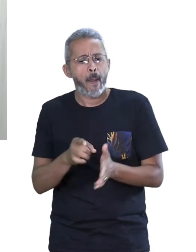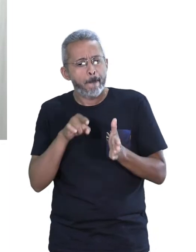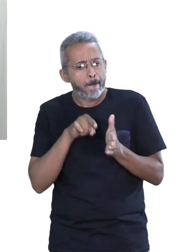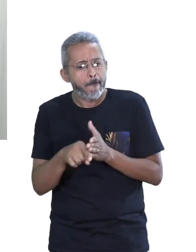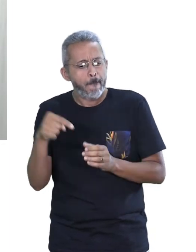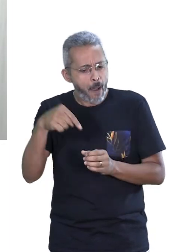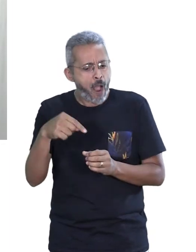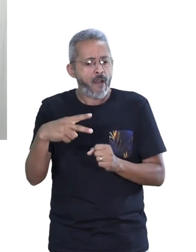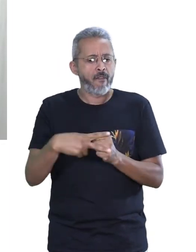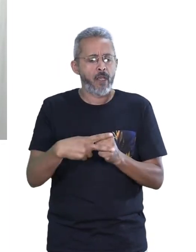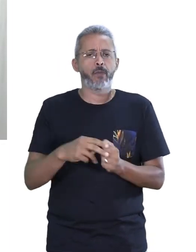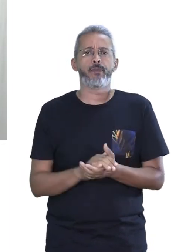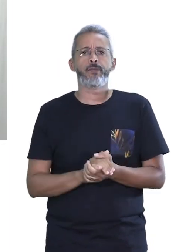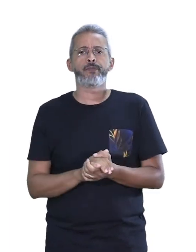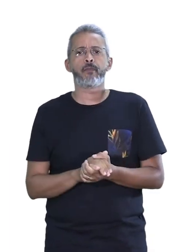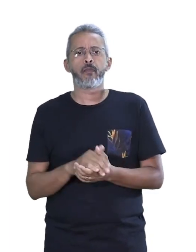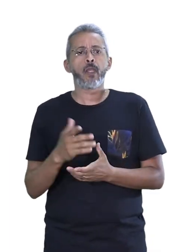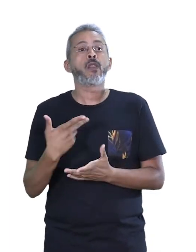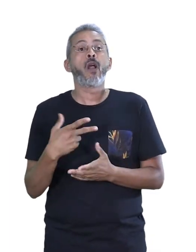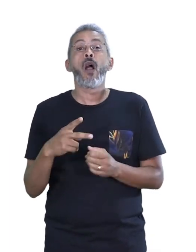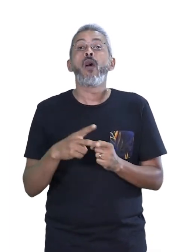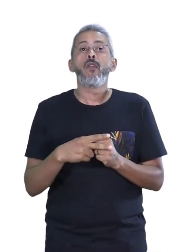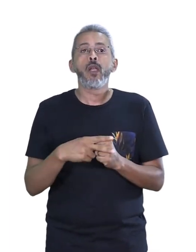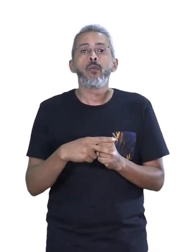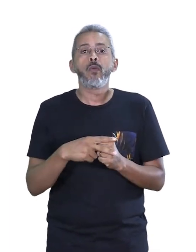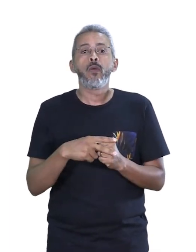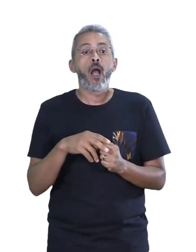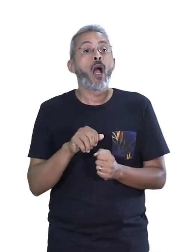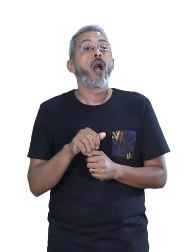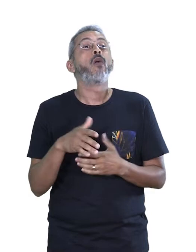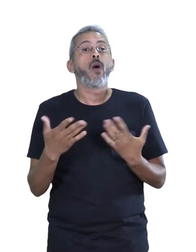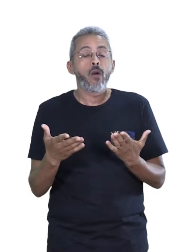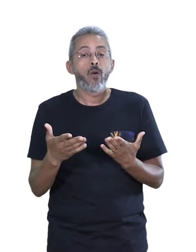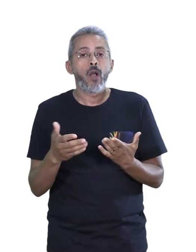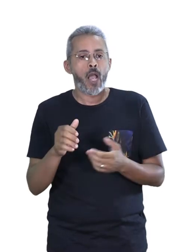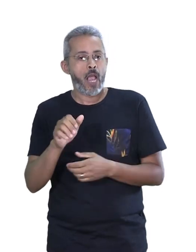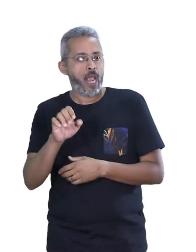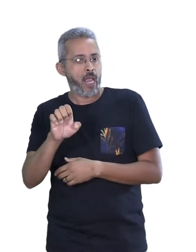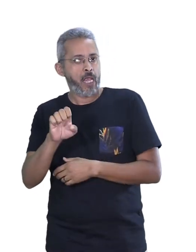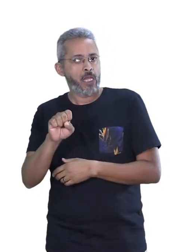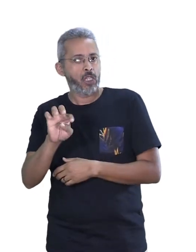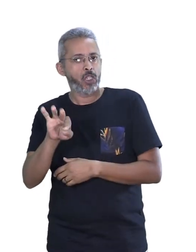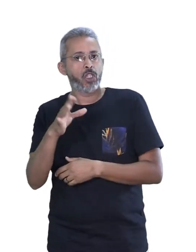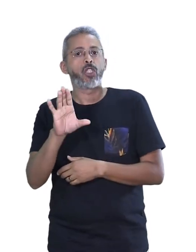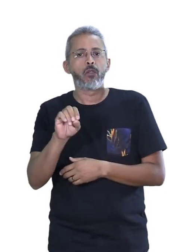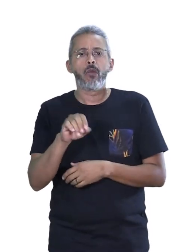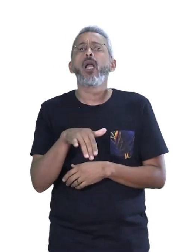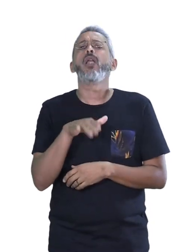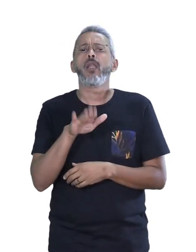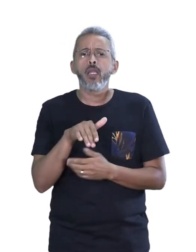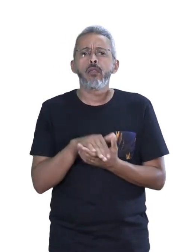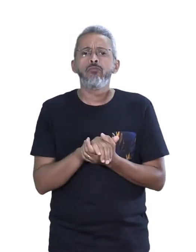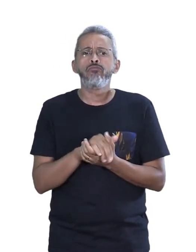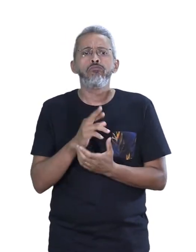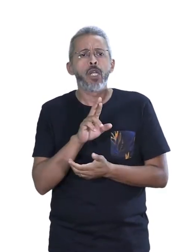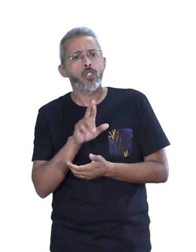ao verbo. Vamos fazer? O verbo aí é estão. Quem